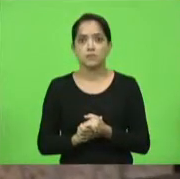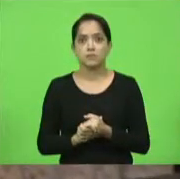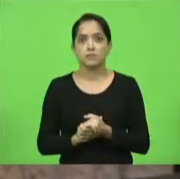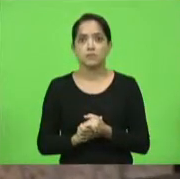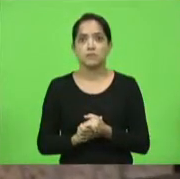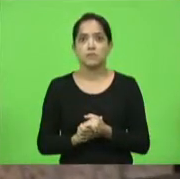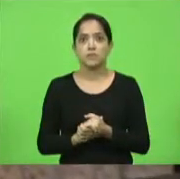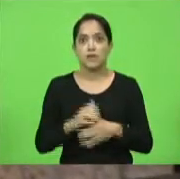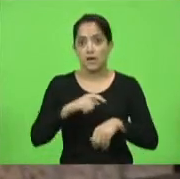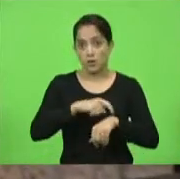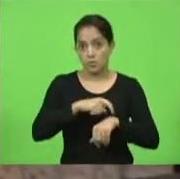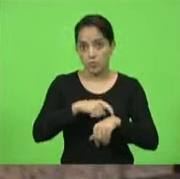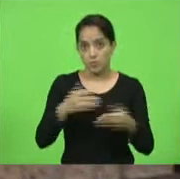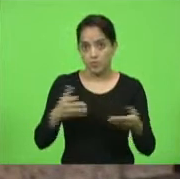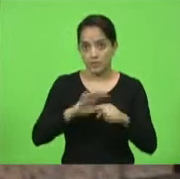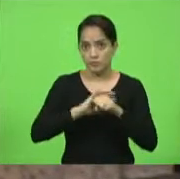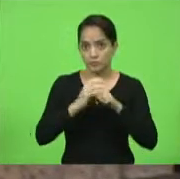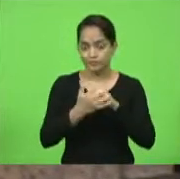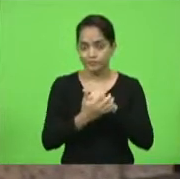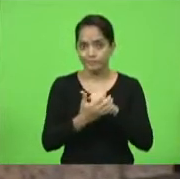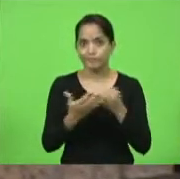ao momento atual do coronavírus.